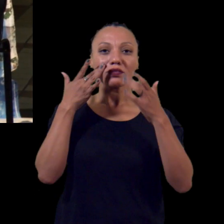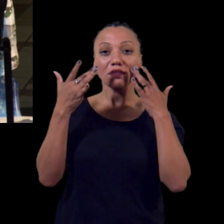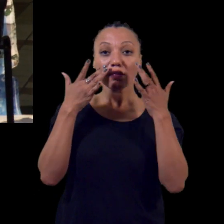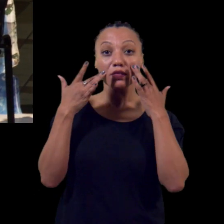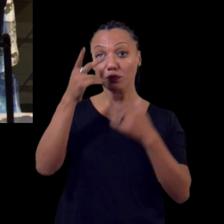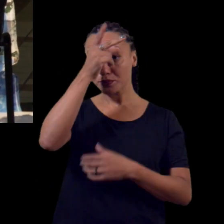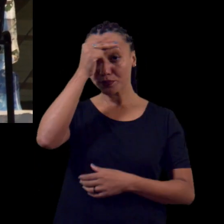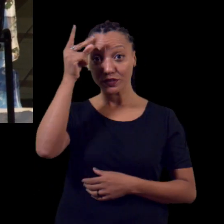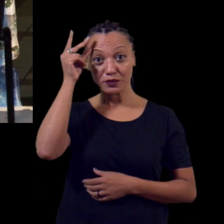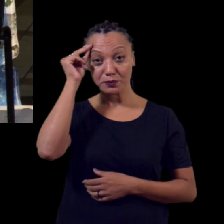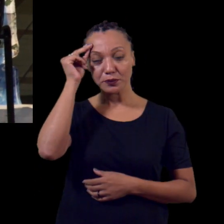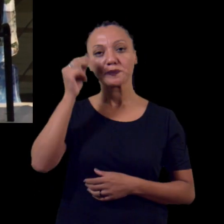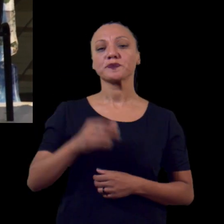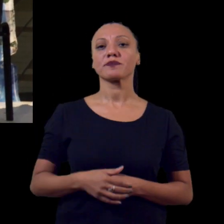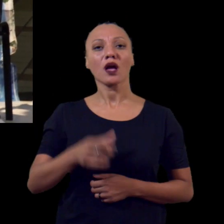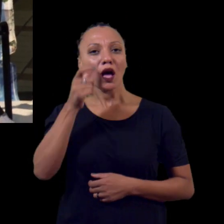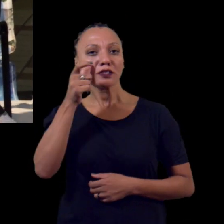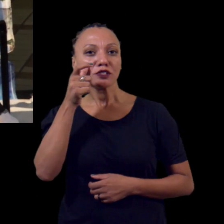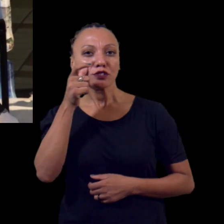uma estreia